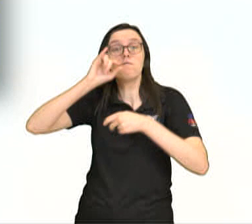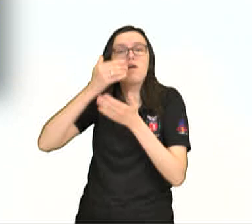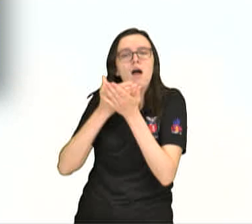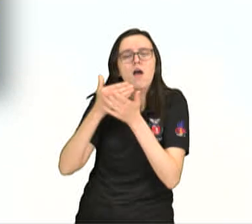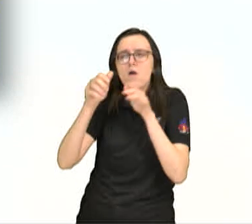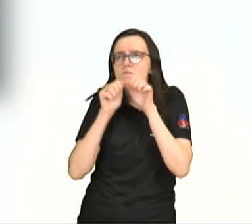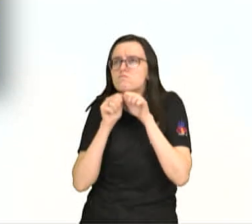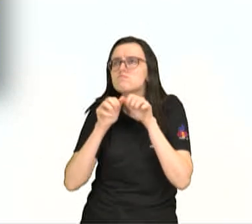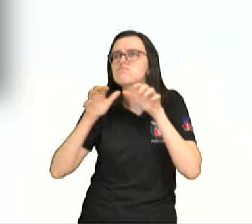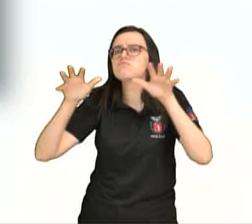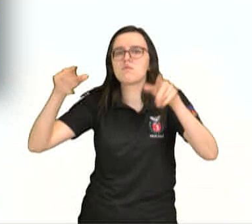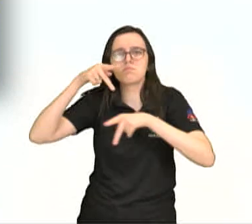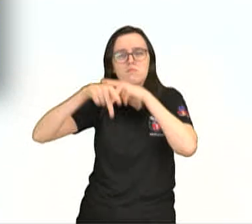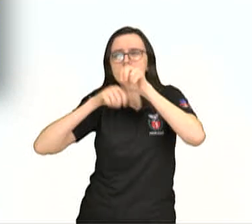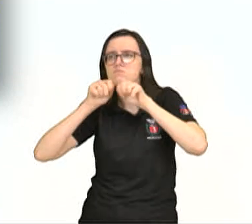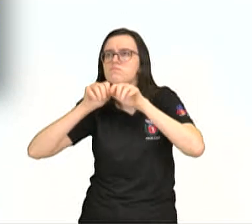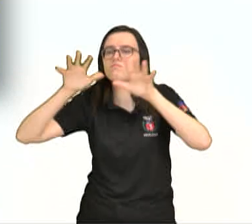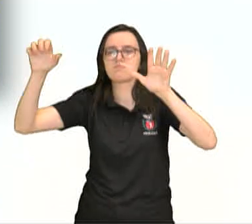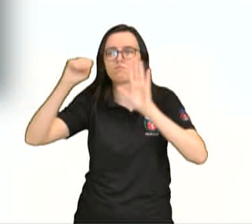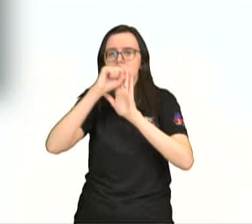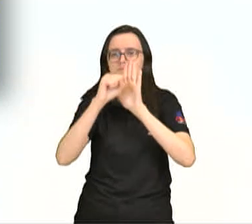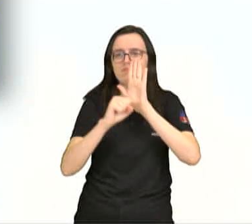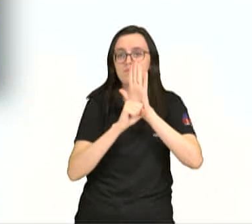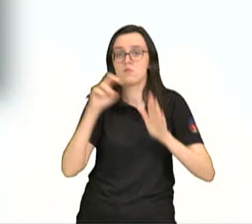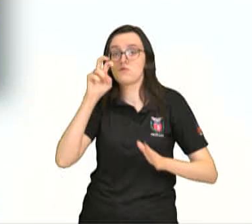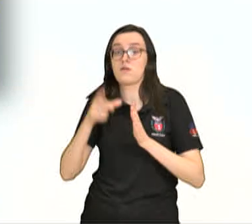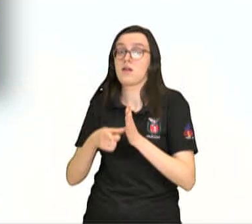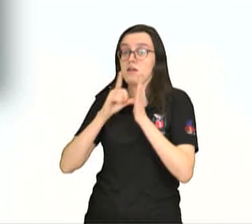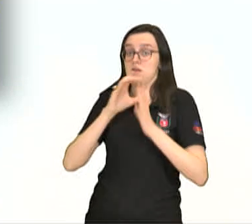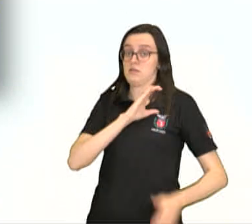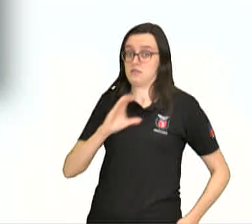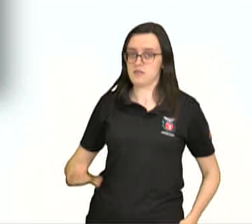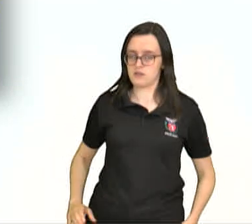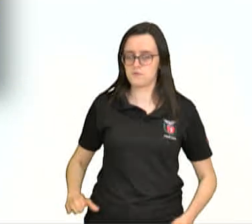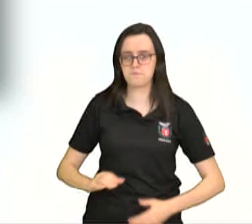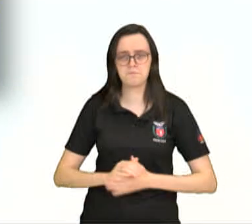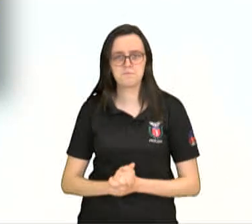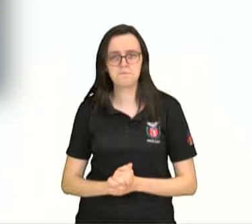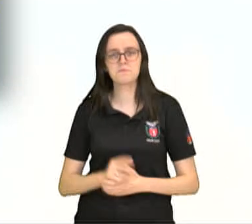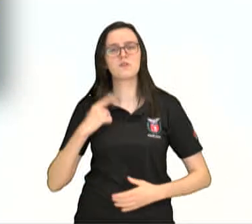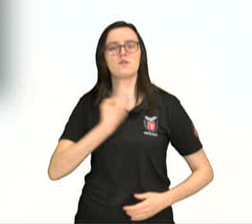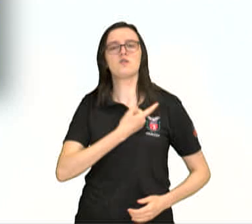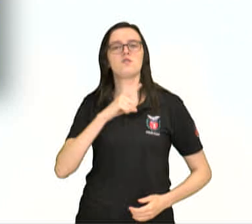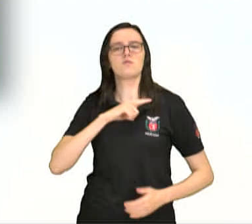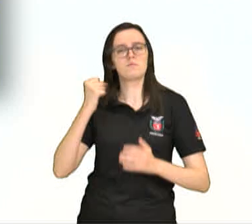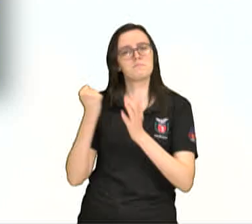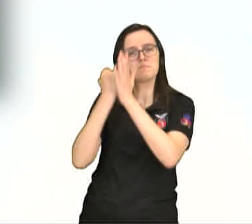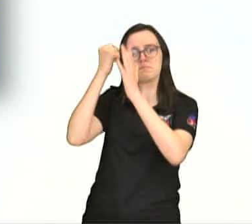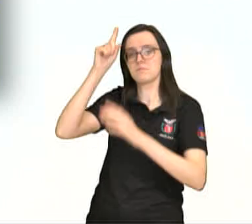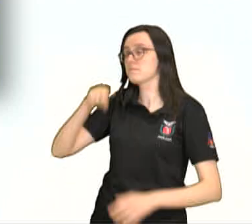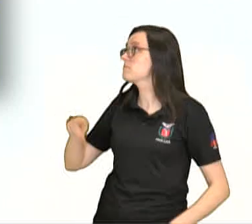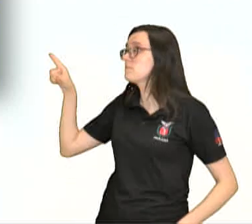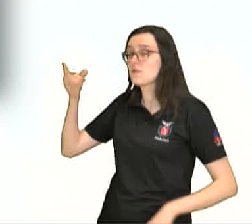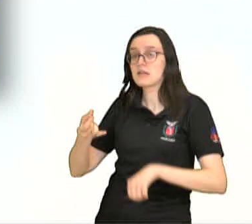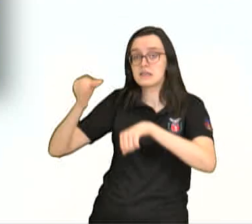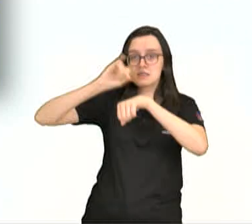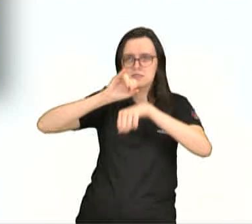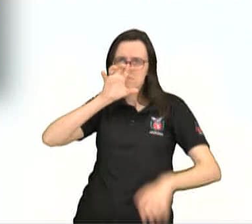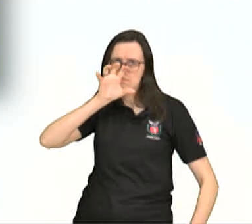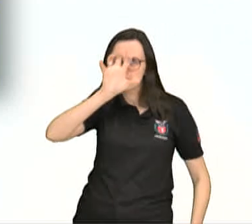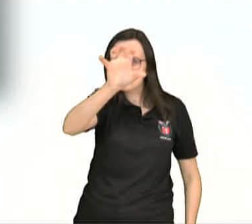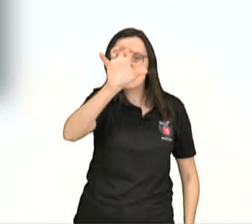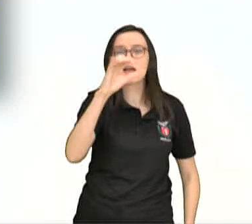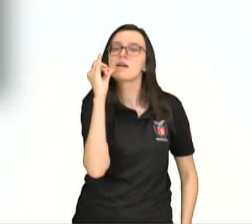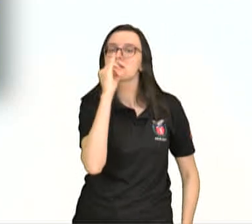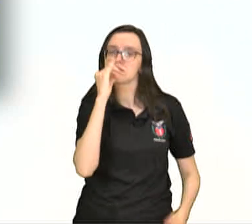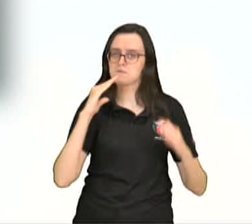a povoar aqui, né, no século V a.C. A gente tem os itálicos nessa região central, tá?